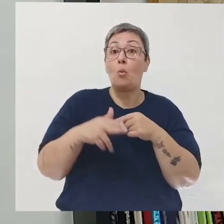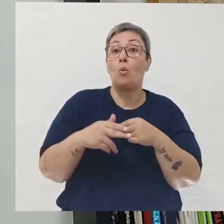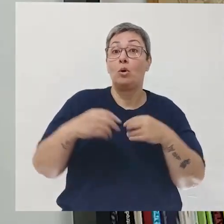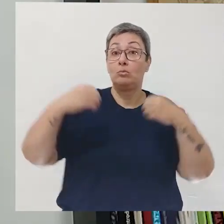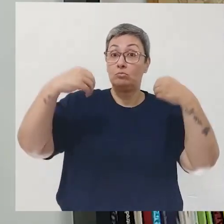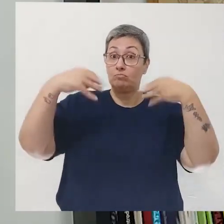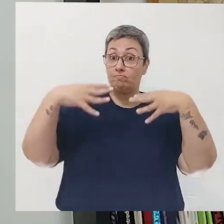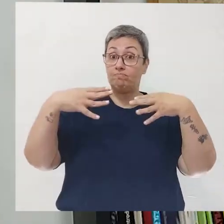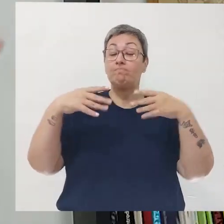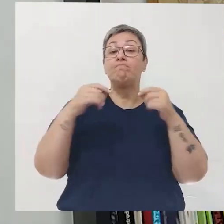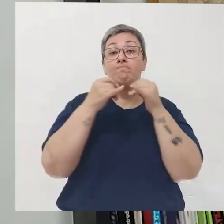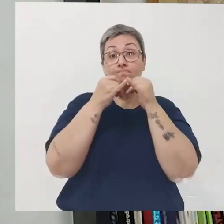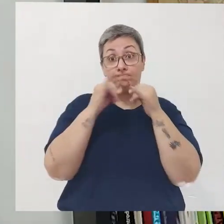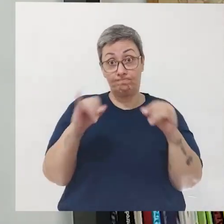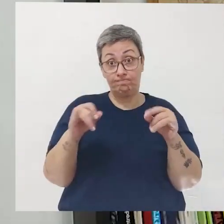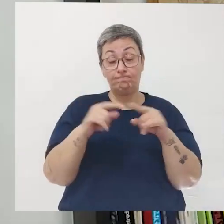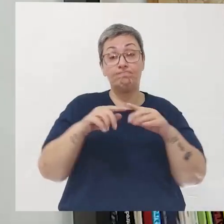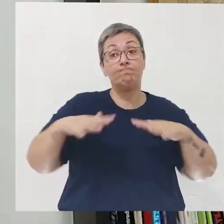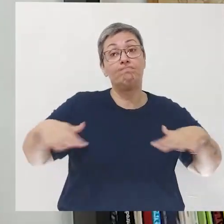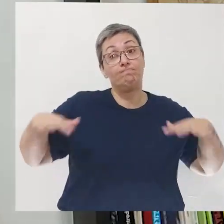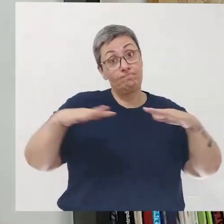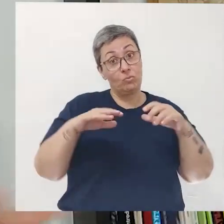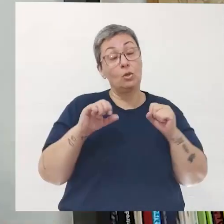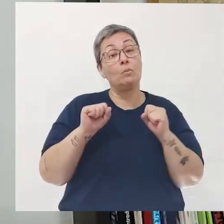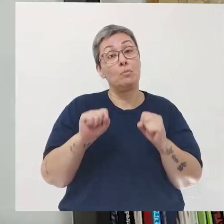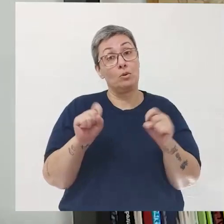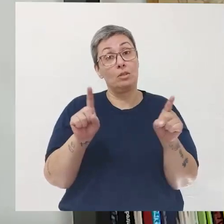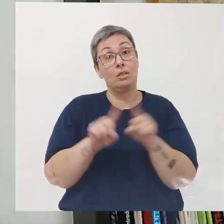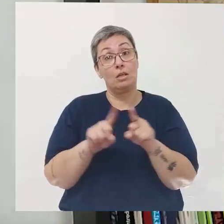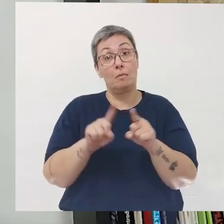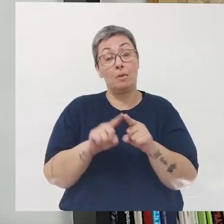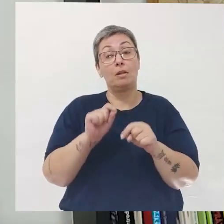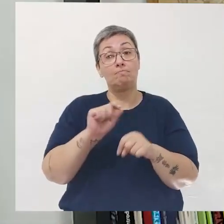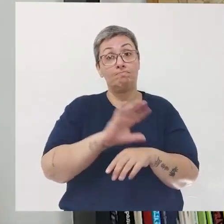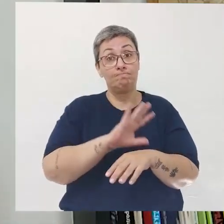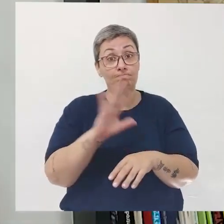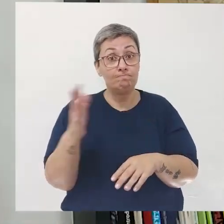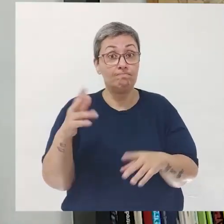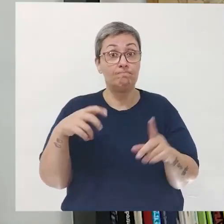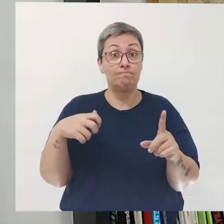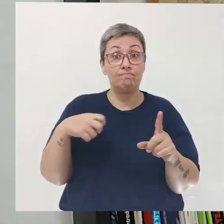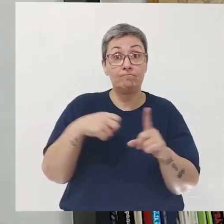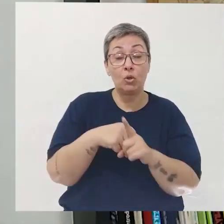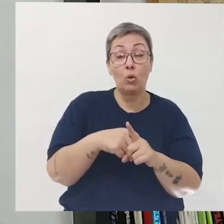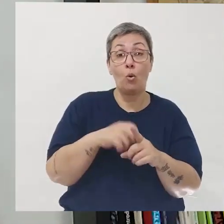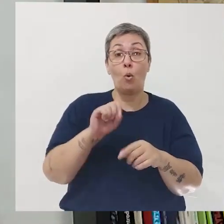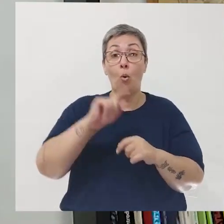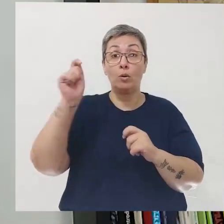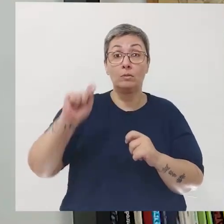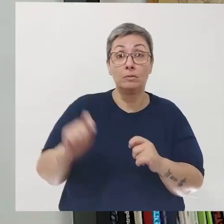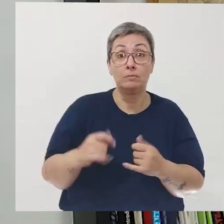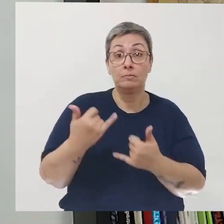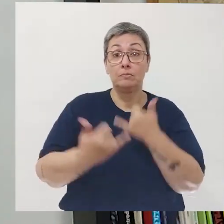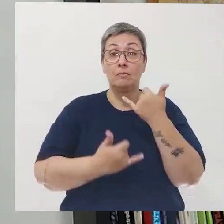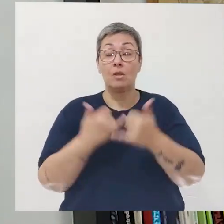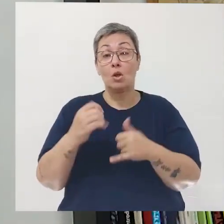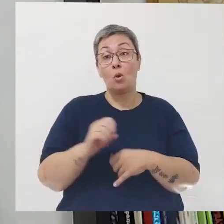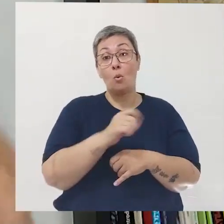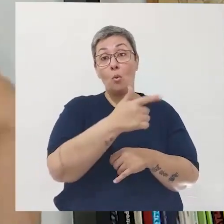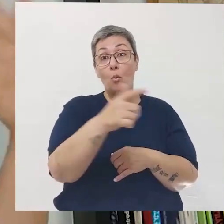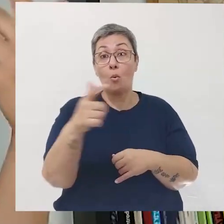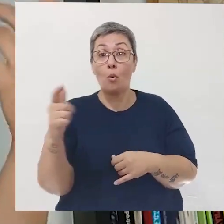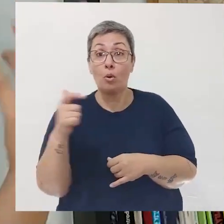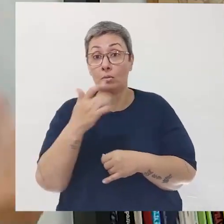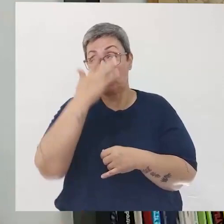de energia elétrica para a região, né? E pode, como a gente já falou, provocar acidentes com quem está brincando e também